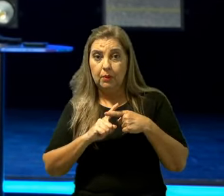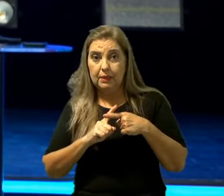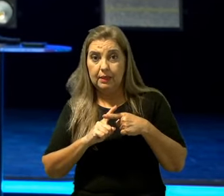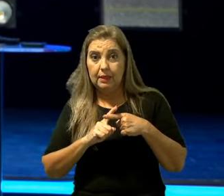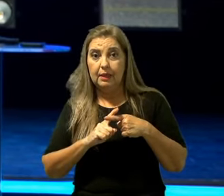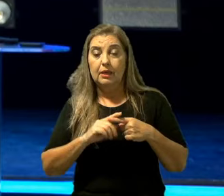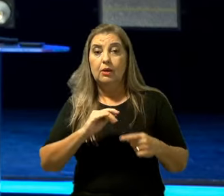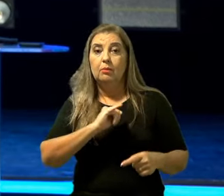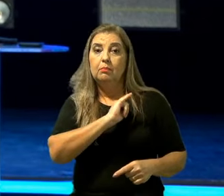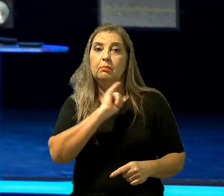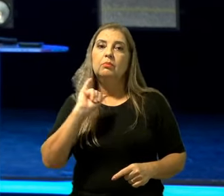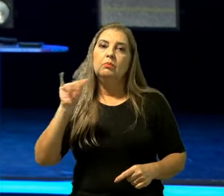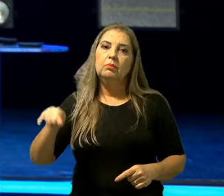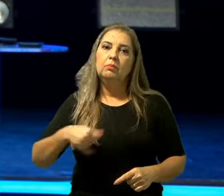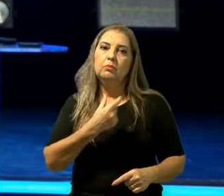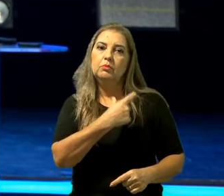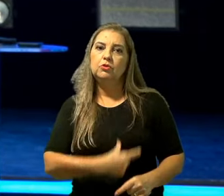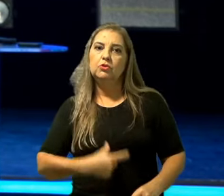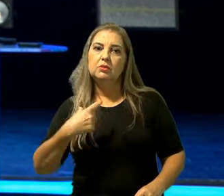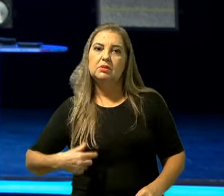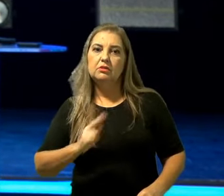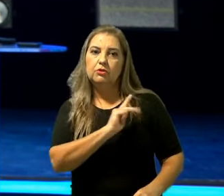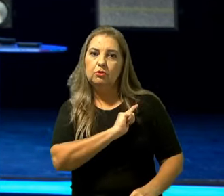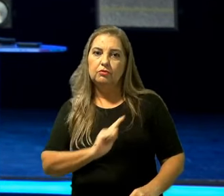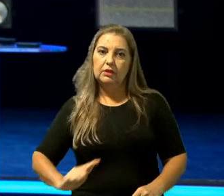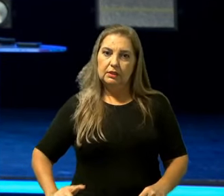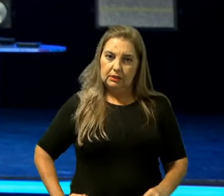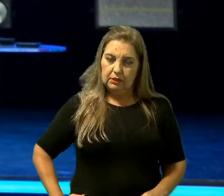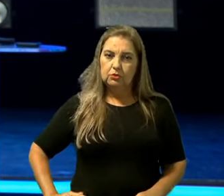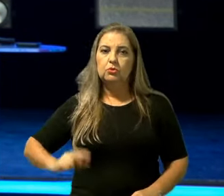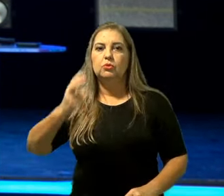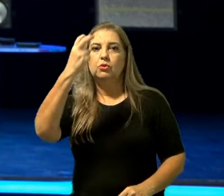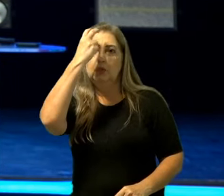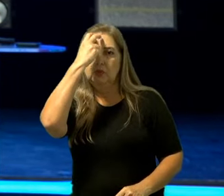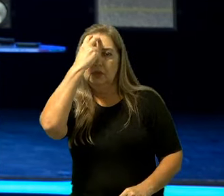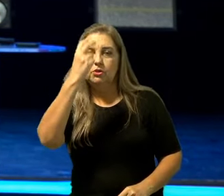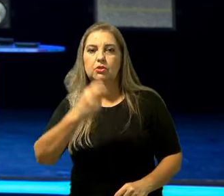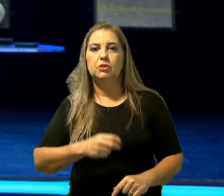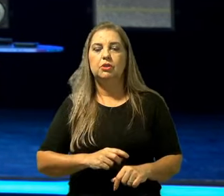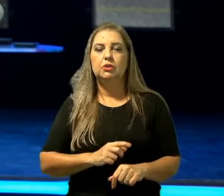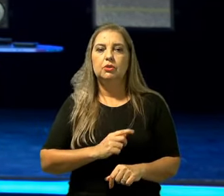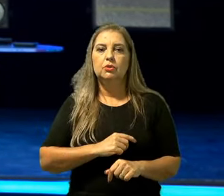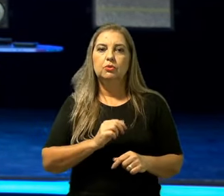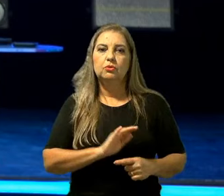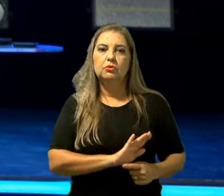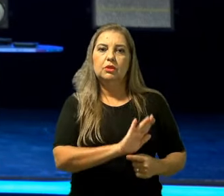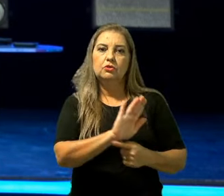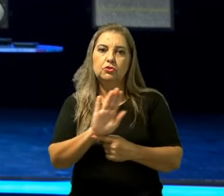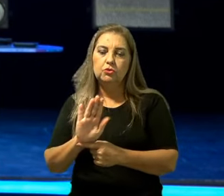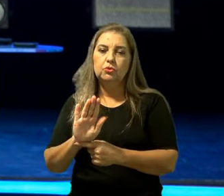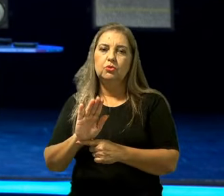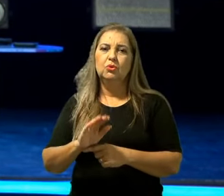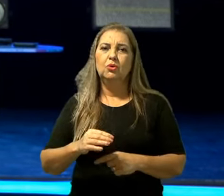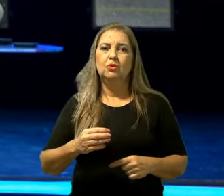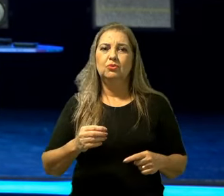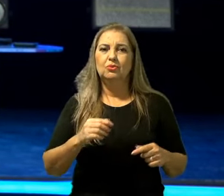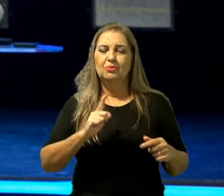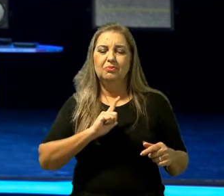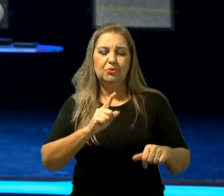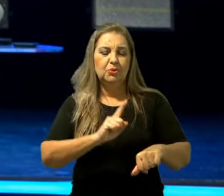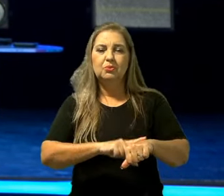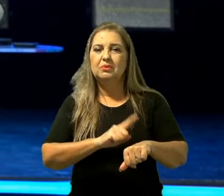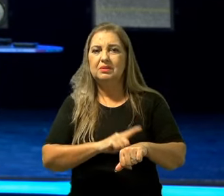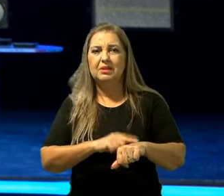José. José foi governador do Egito e administra o Egito num tempo de crise, num tempo de fome. E por